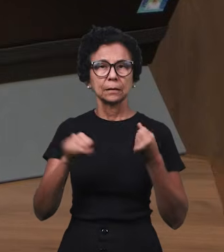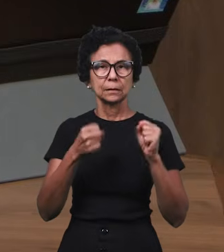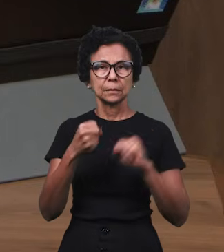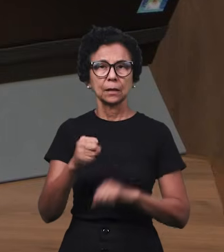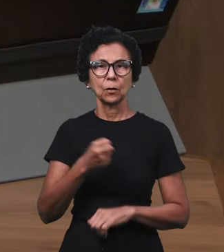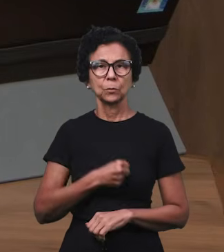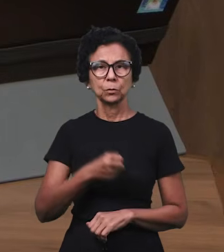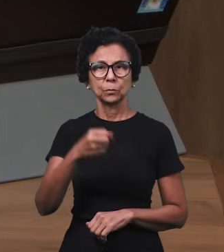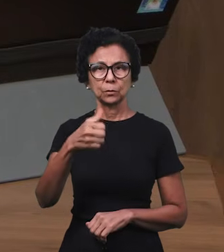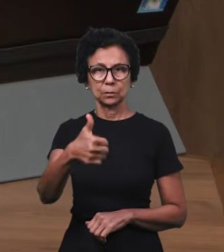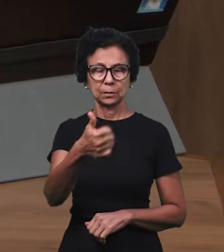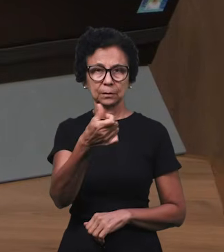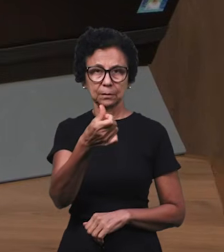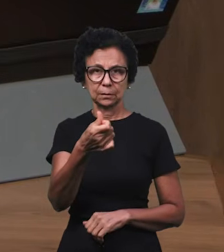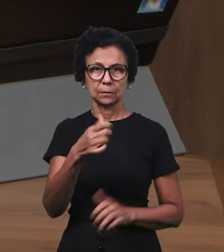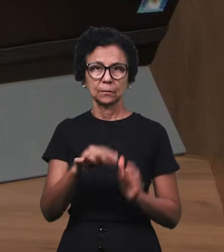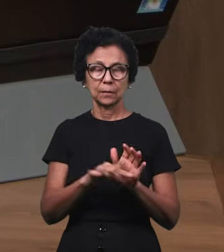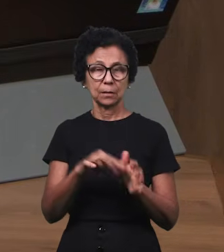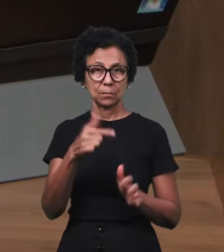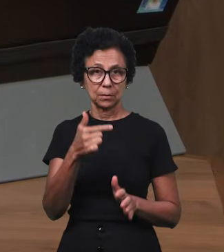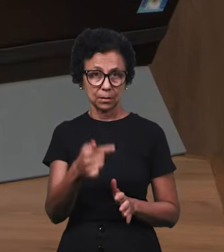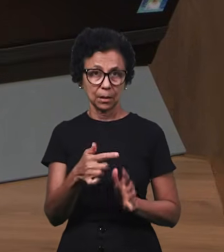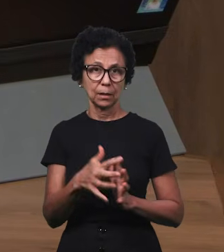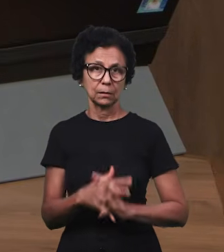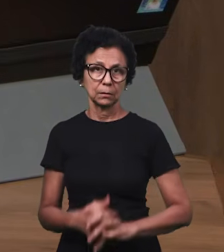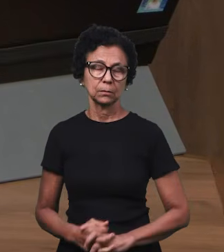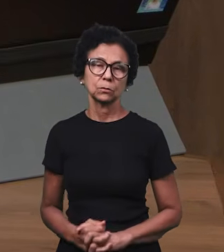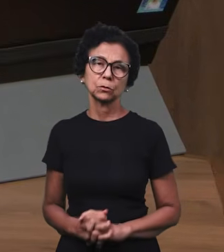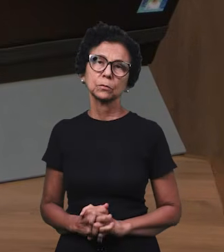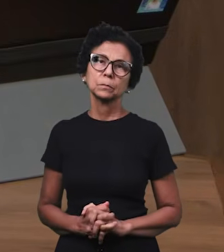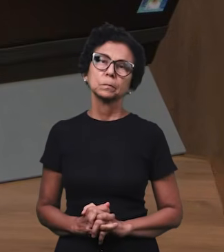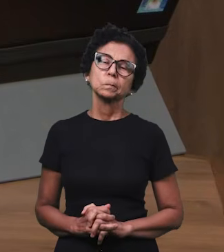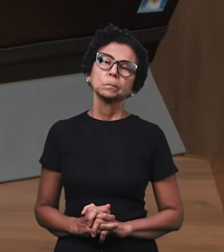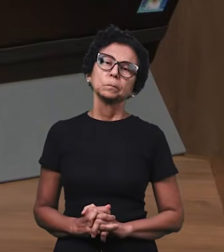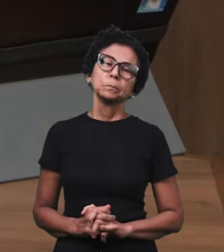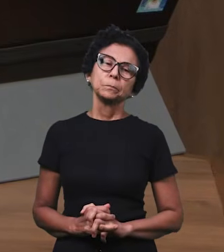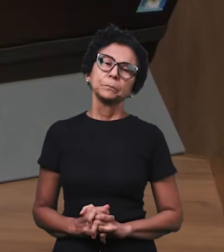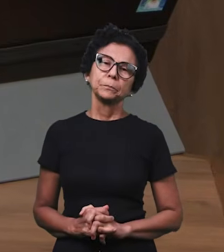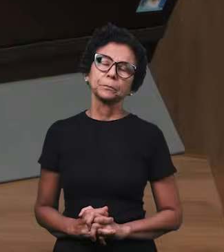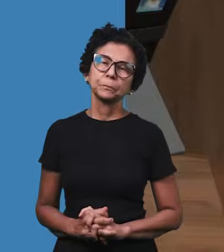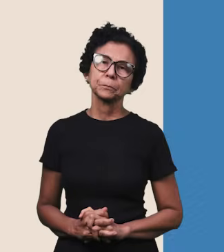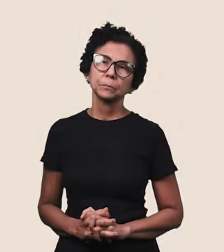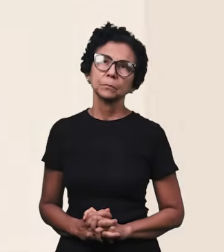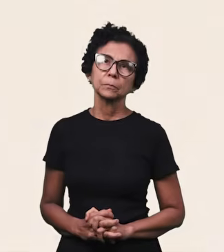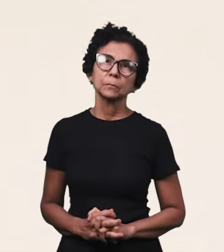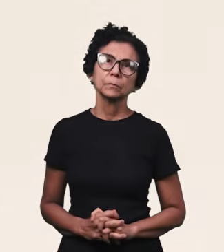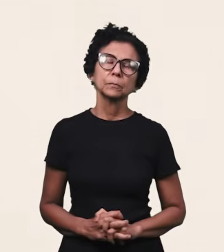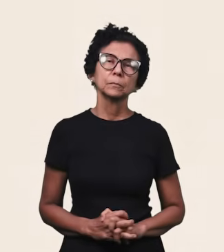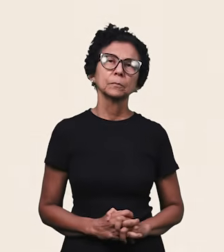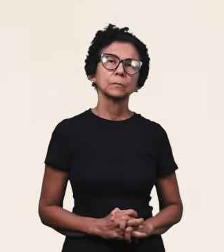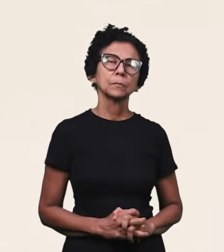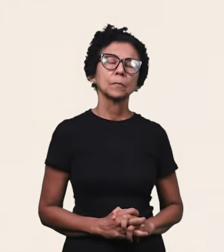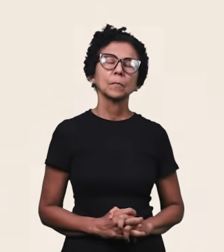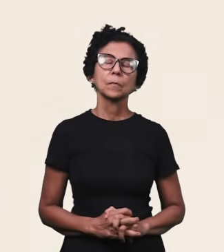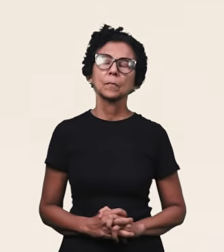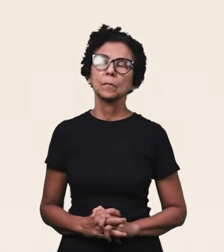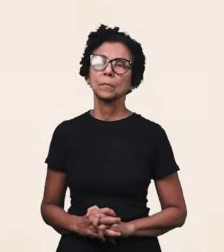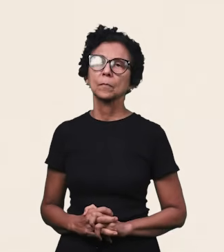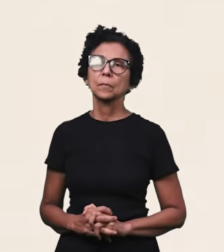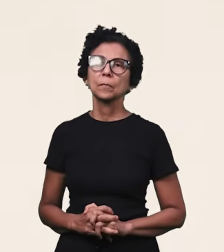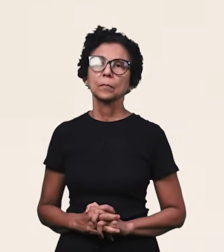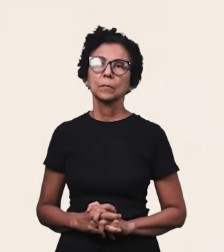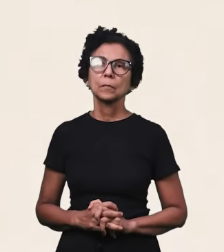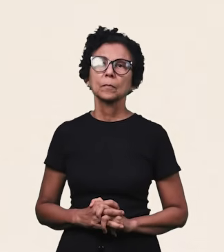é o Salmo 16, verso 7, que fala dos rins. E diz assim: louvarei